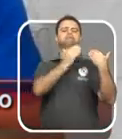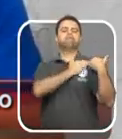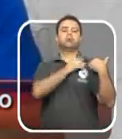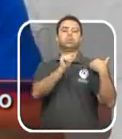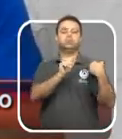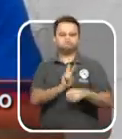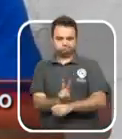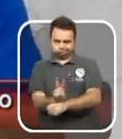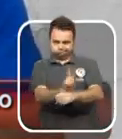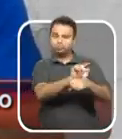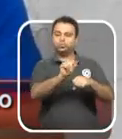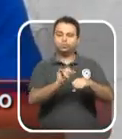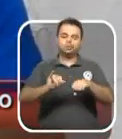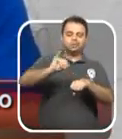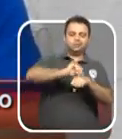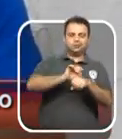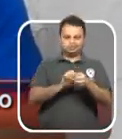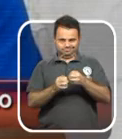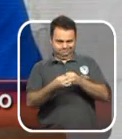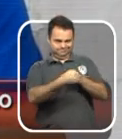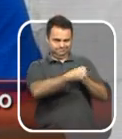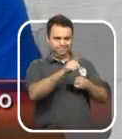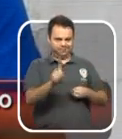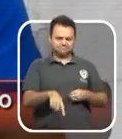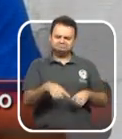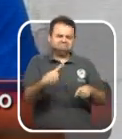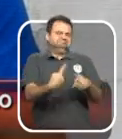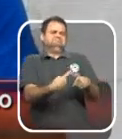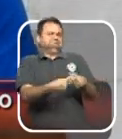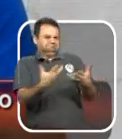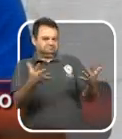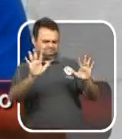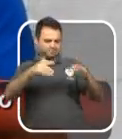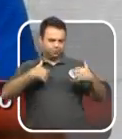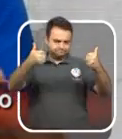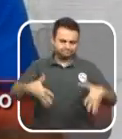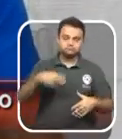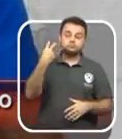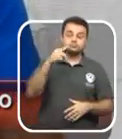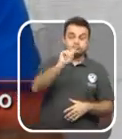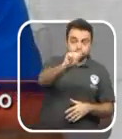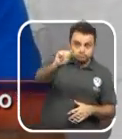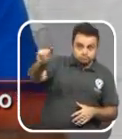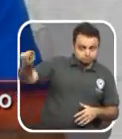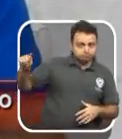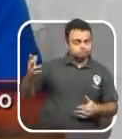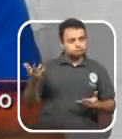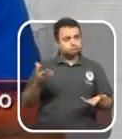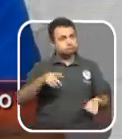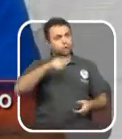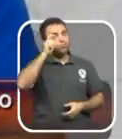acontece? Normalmente, é preciso, a gente percebe que alguns vereadores têm,